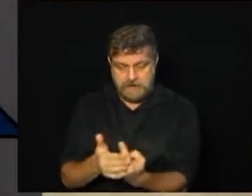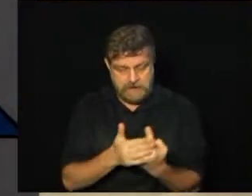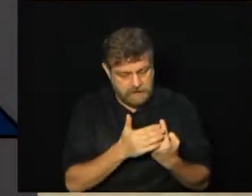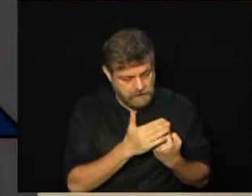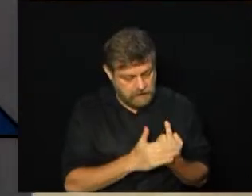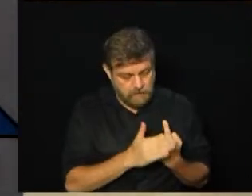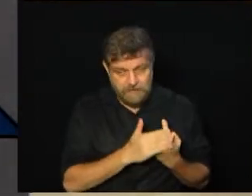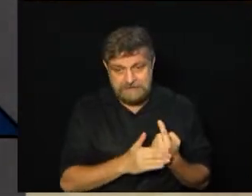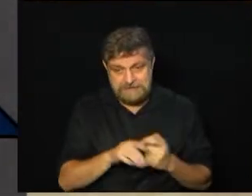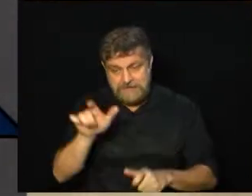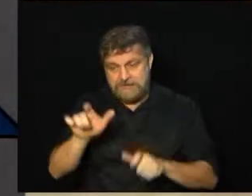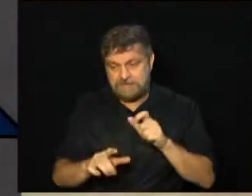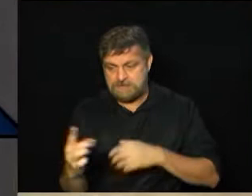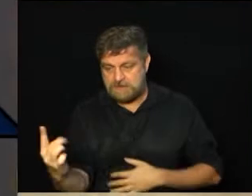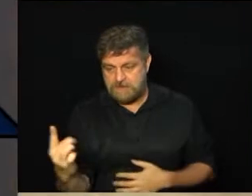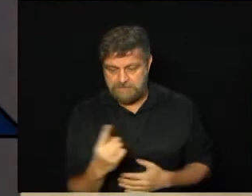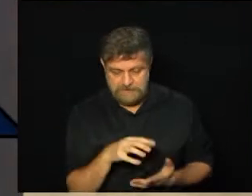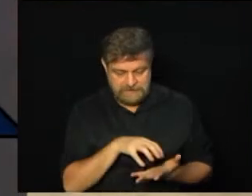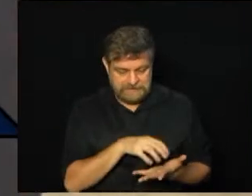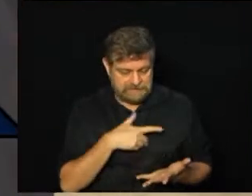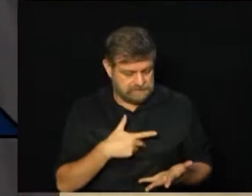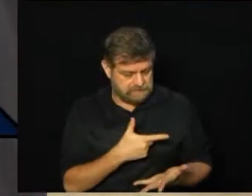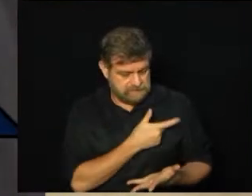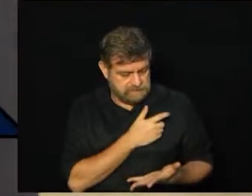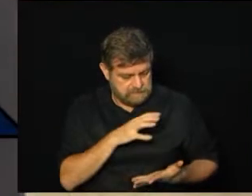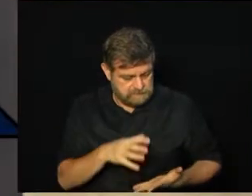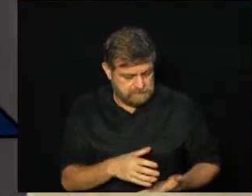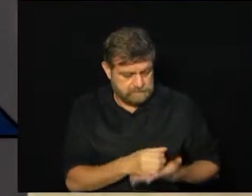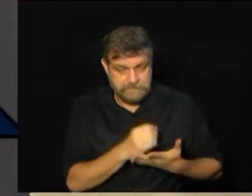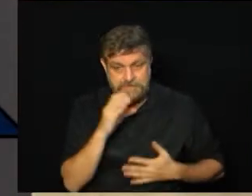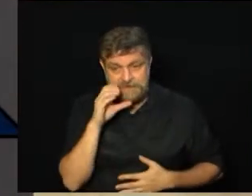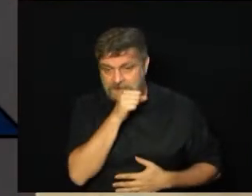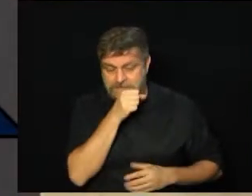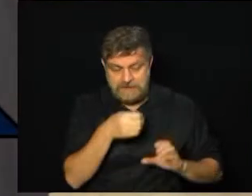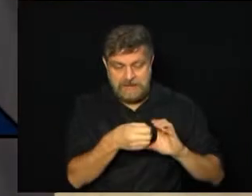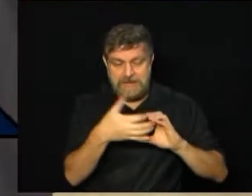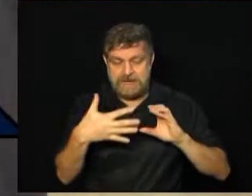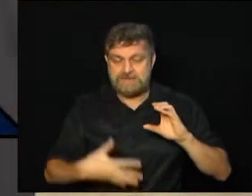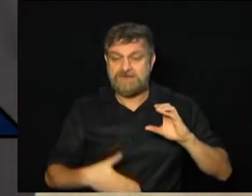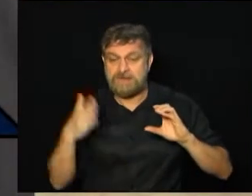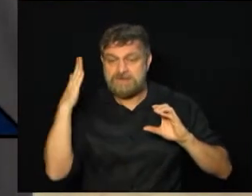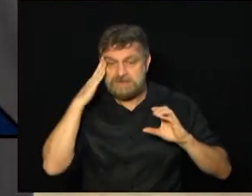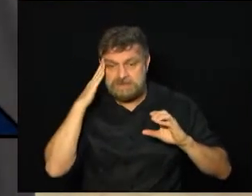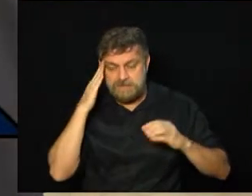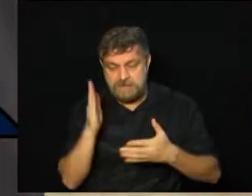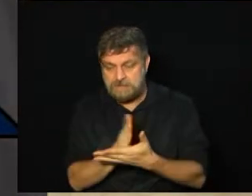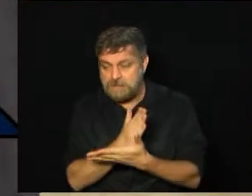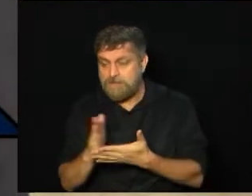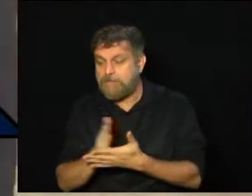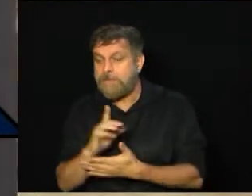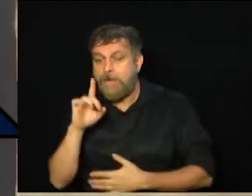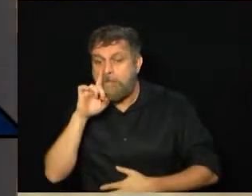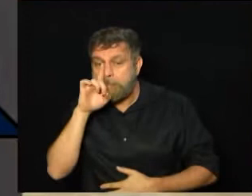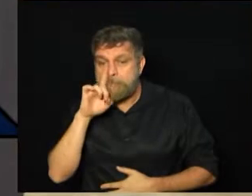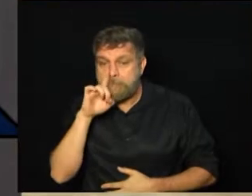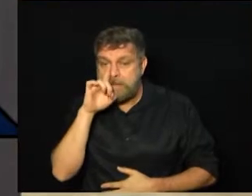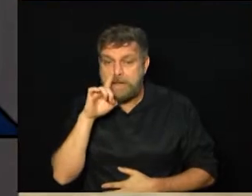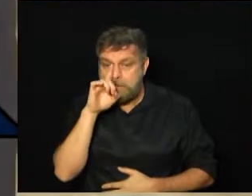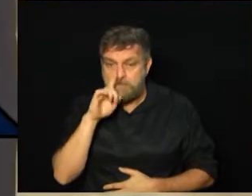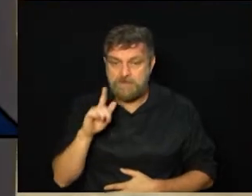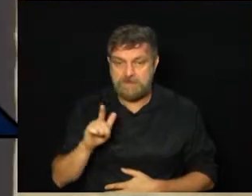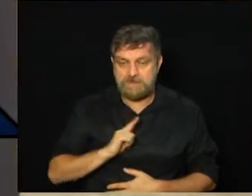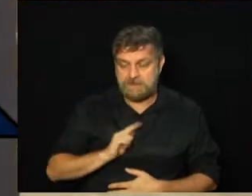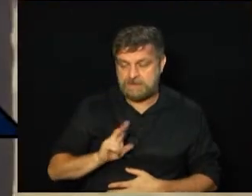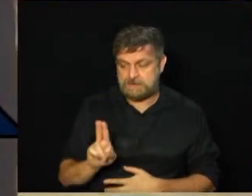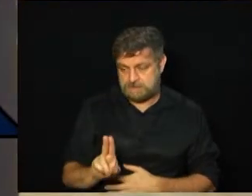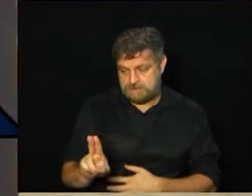desses clientes nas unidades de emergência e classificando elas por risco. E nessa classificação seria